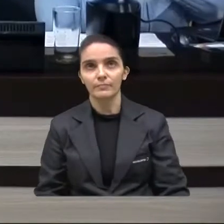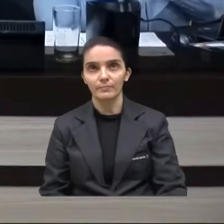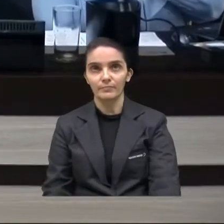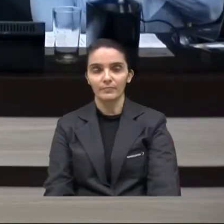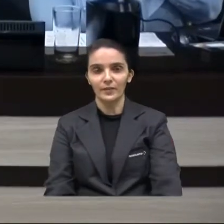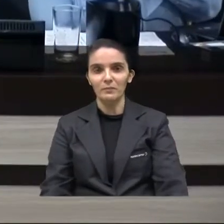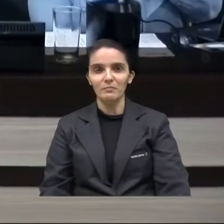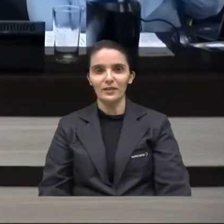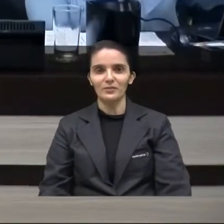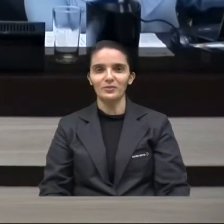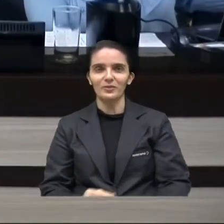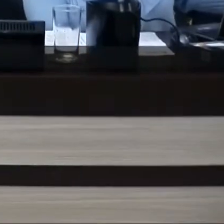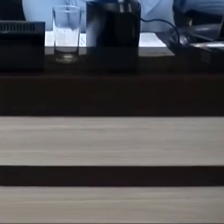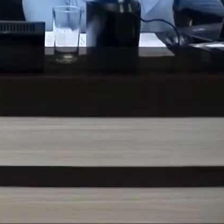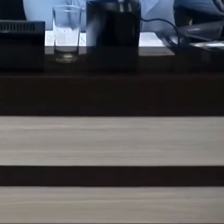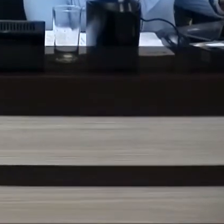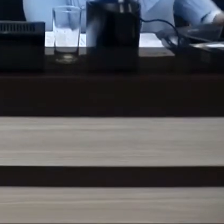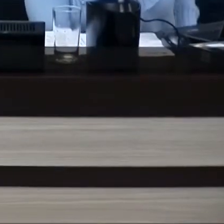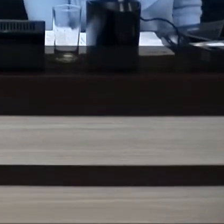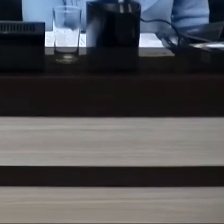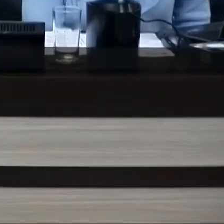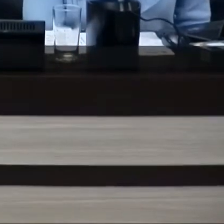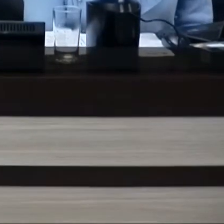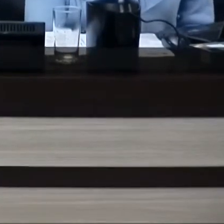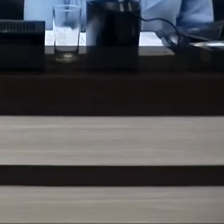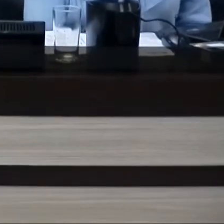Passaremos para as moções agora, senhor presidente.